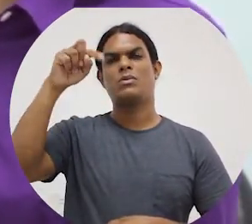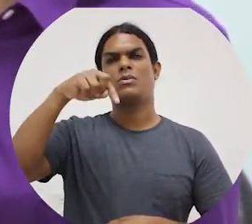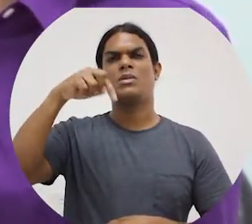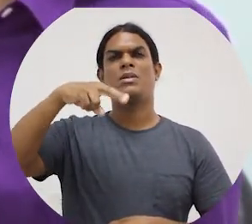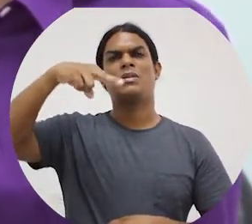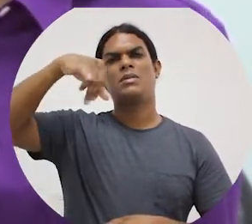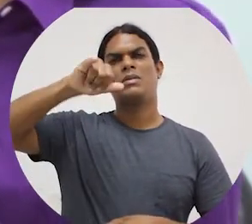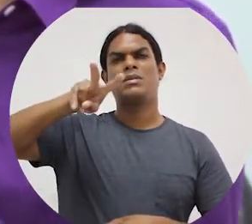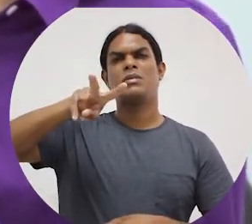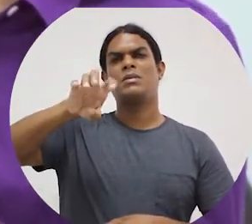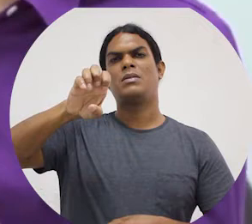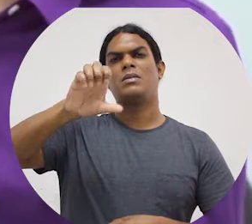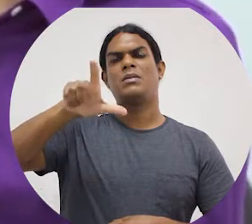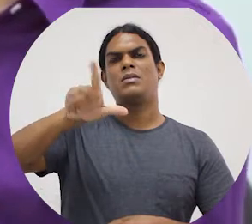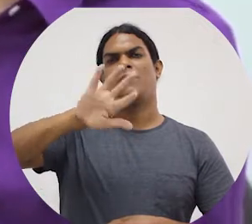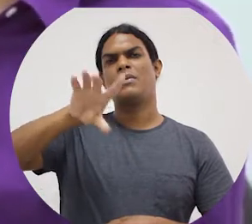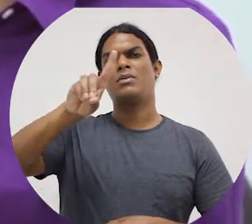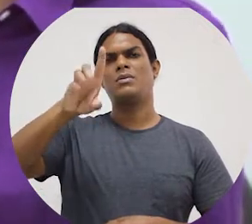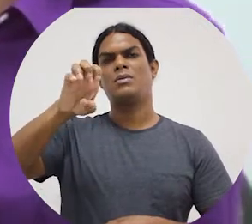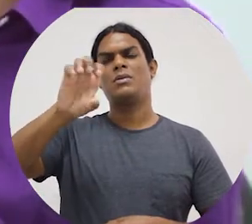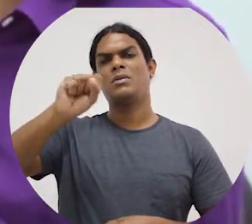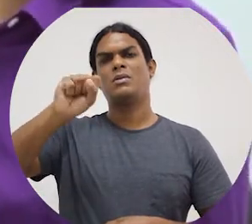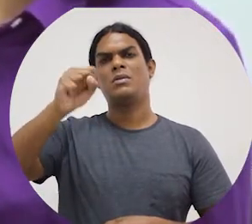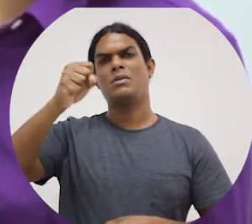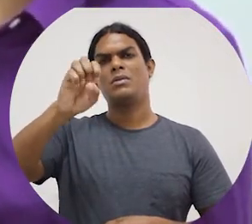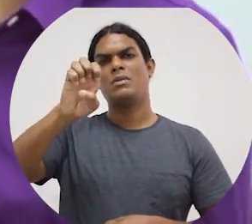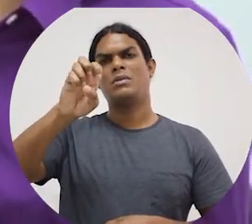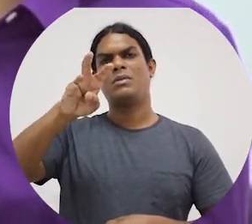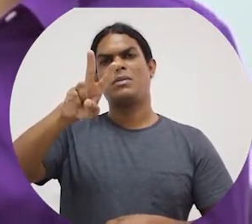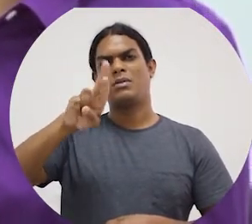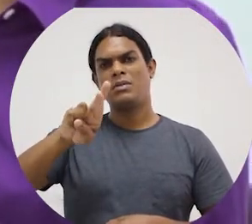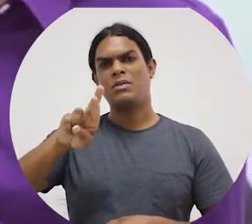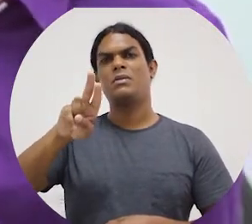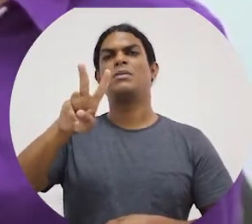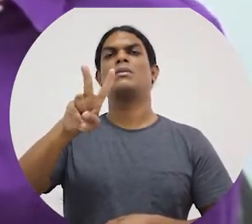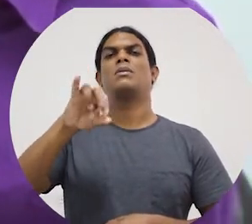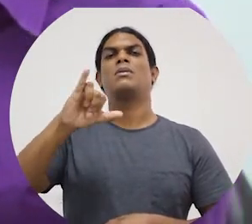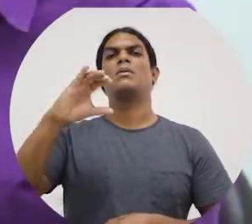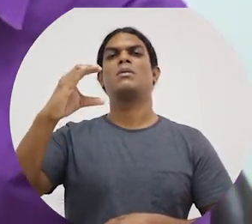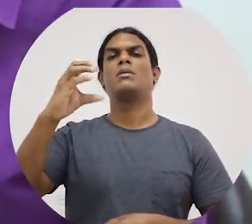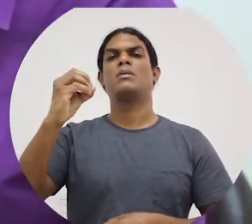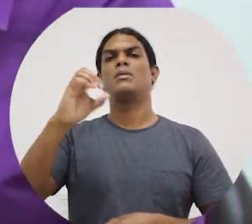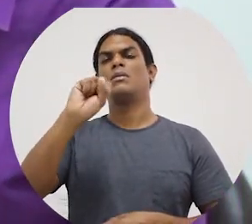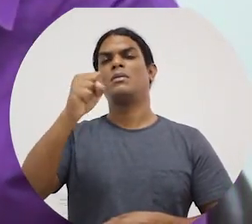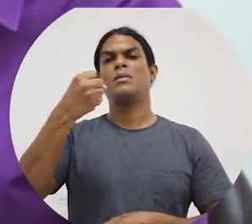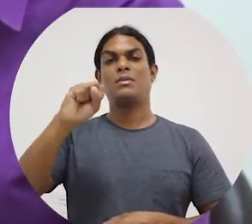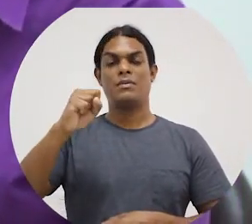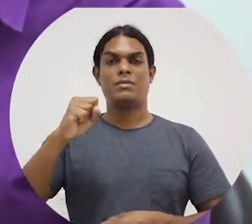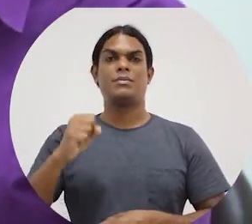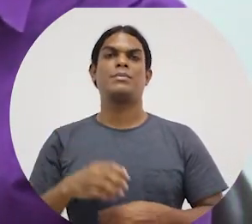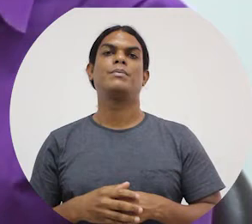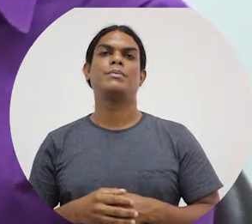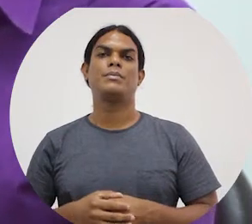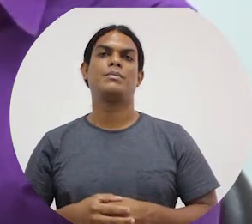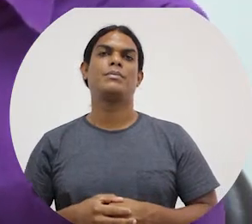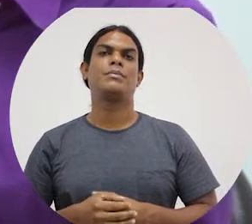de serviço? Como fazer com que o cliente perceba que aquilo que foi acordado realmente tem sido